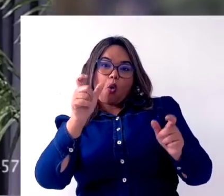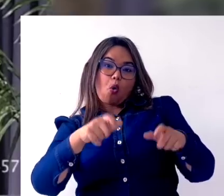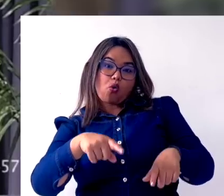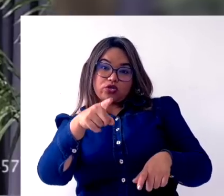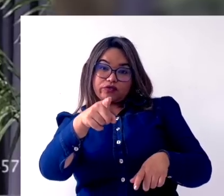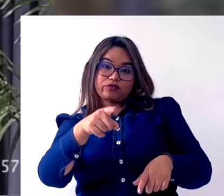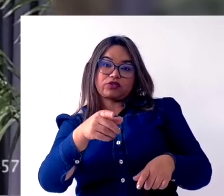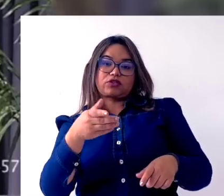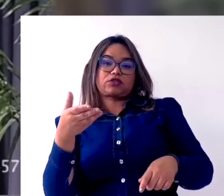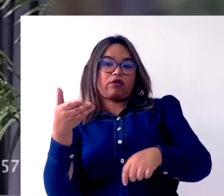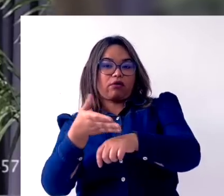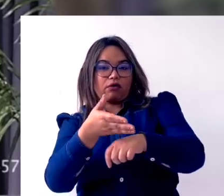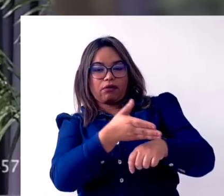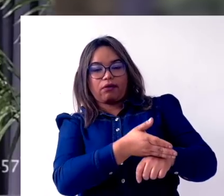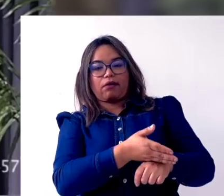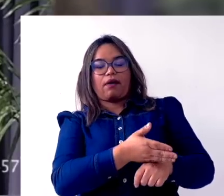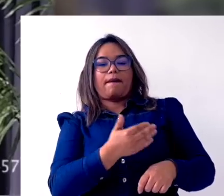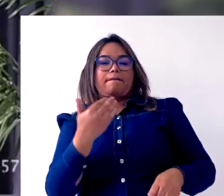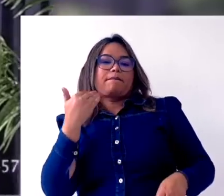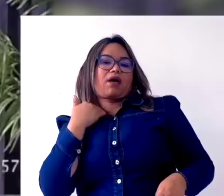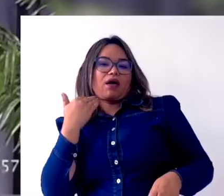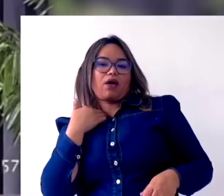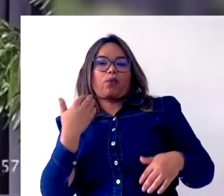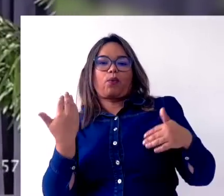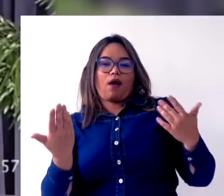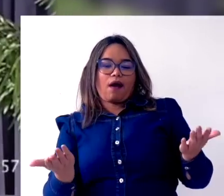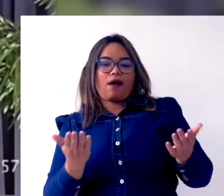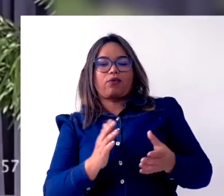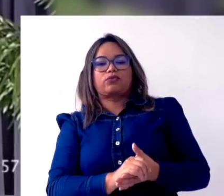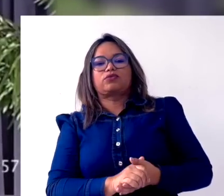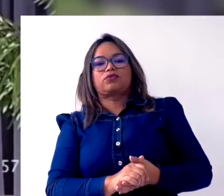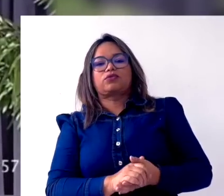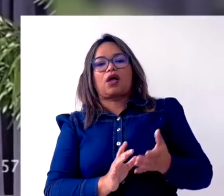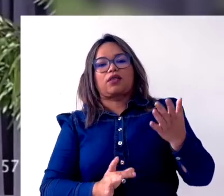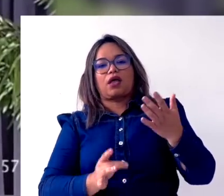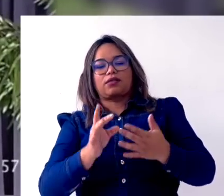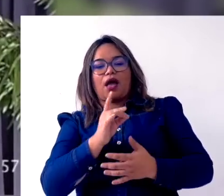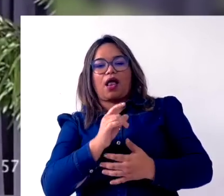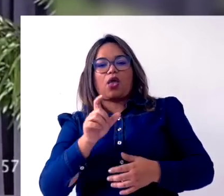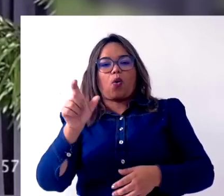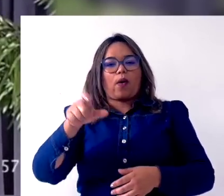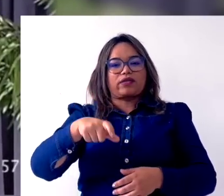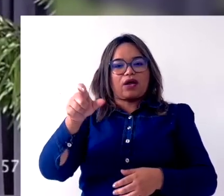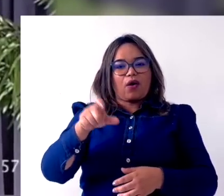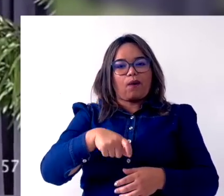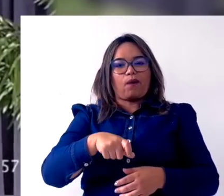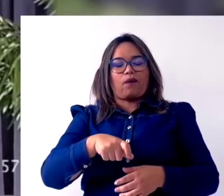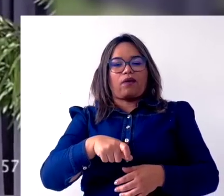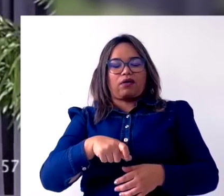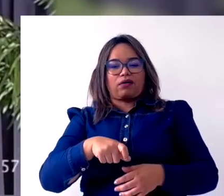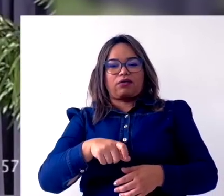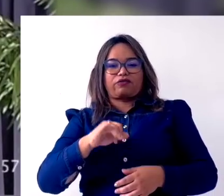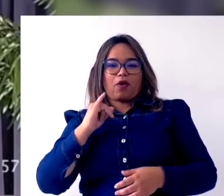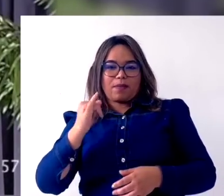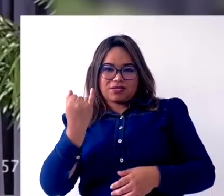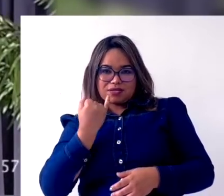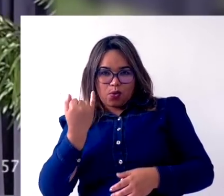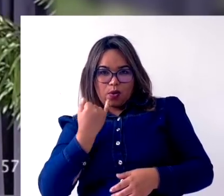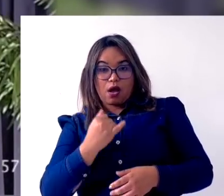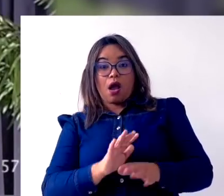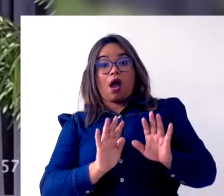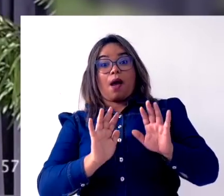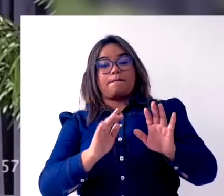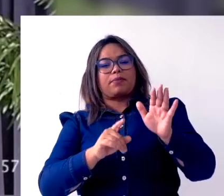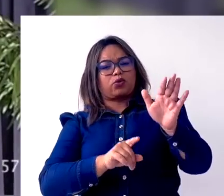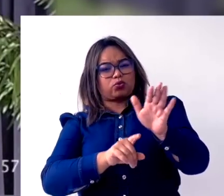está fazendo transações. Detalhes como aqueles de uma conta do cartão de crédito. Mas a minha pergunta para vocês é esta. Será